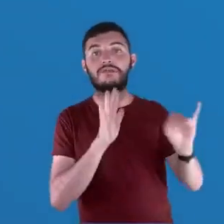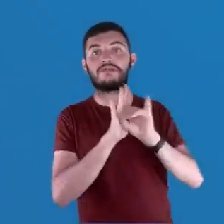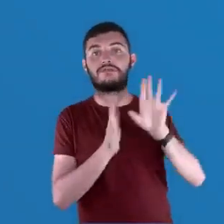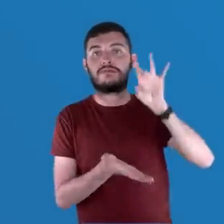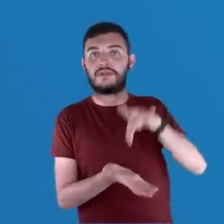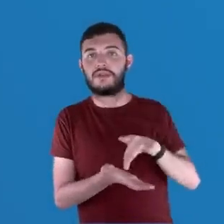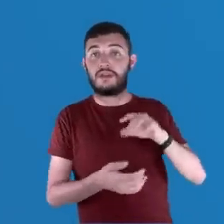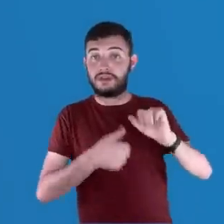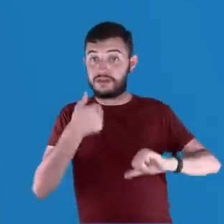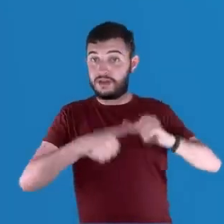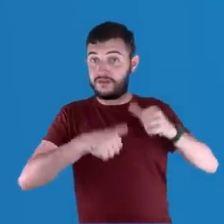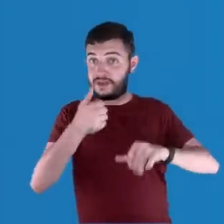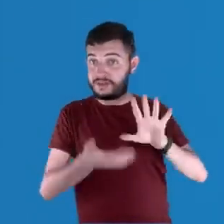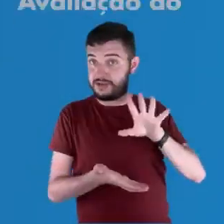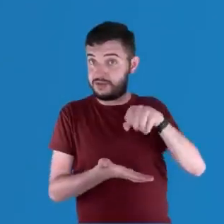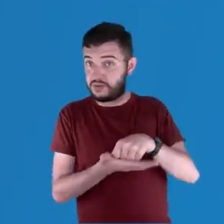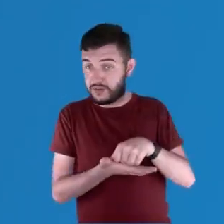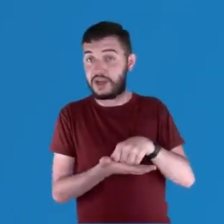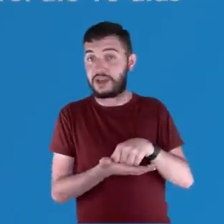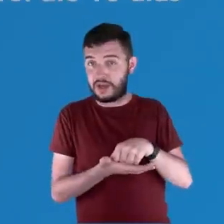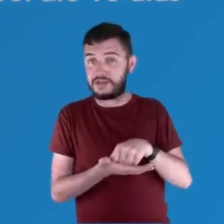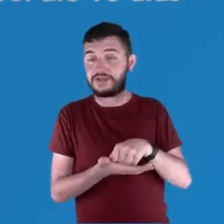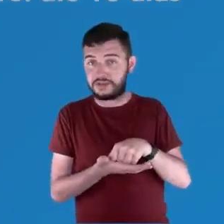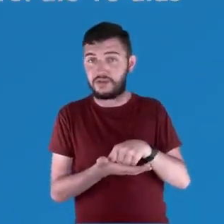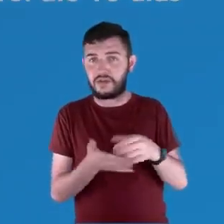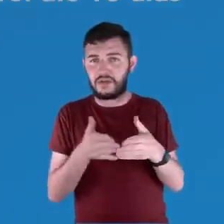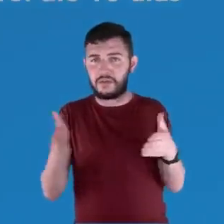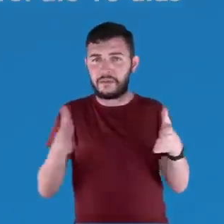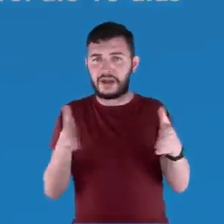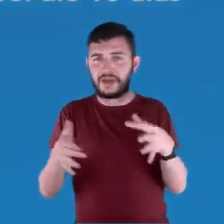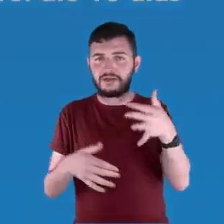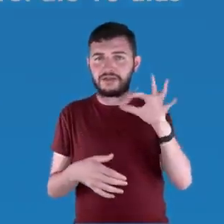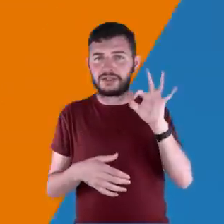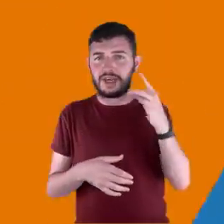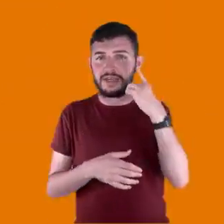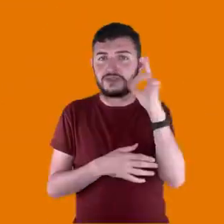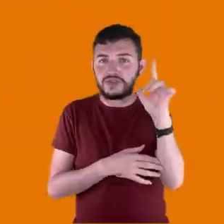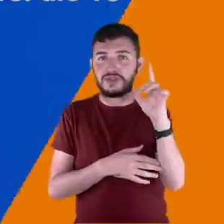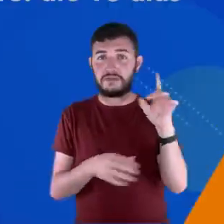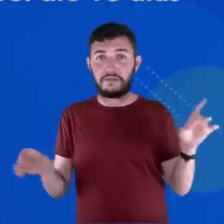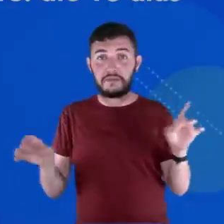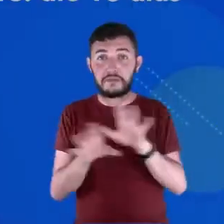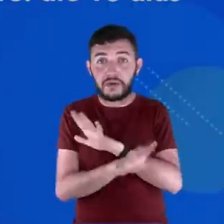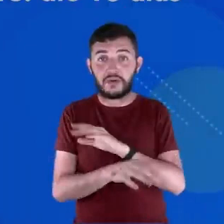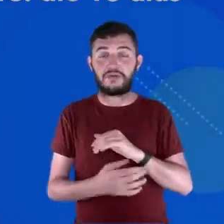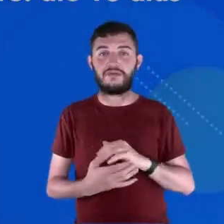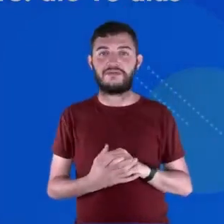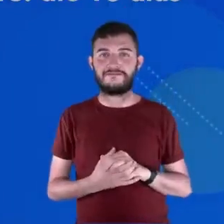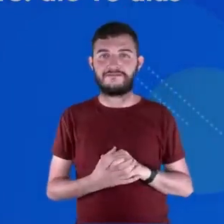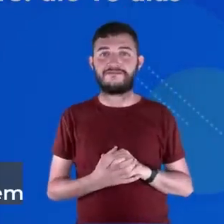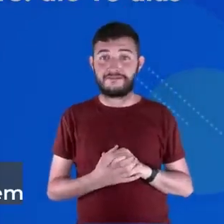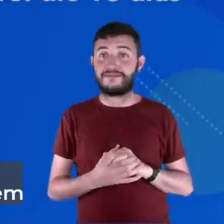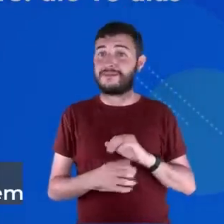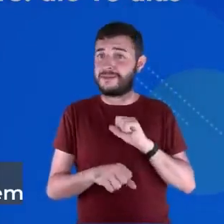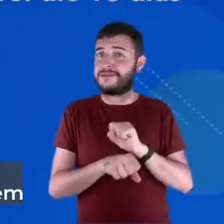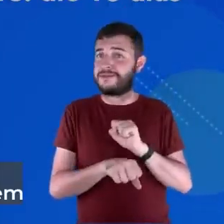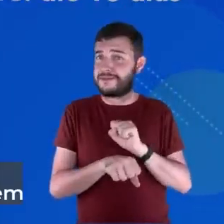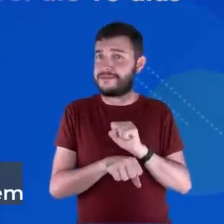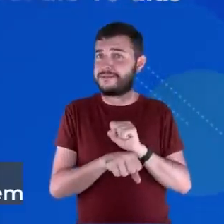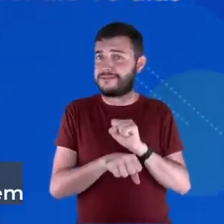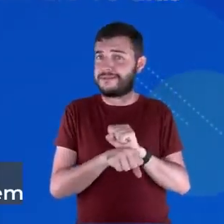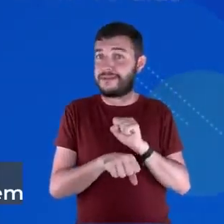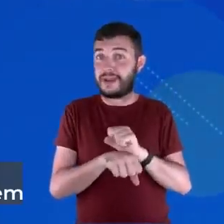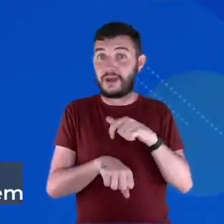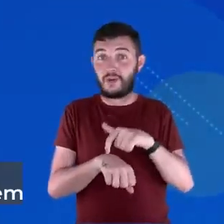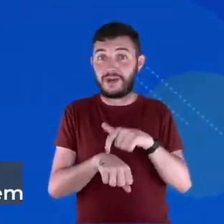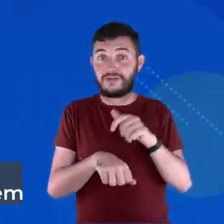identidade avaliação do seu cadastro deve ser concluído em até 10 dias Pronto agora é só aguardar